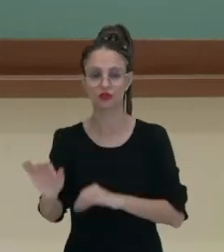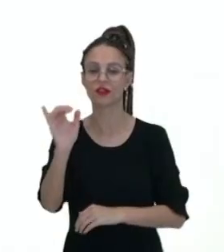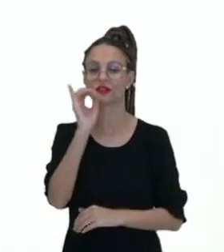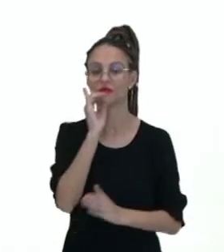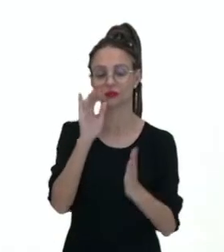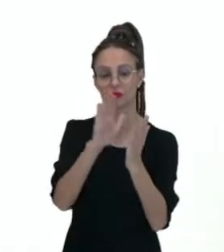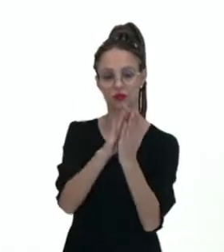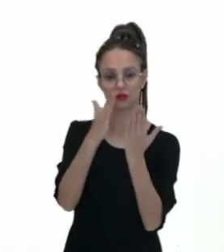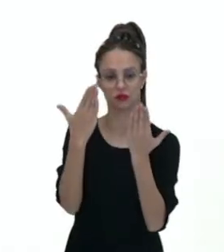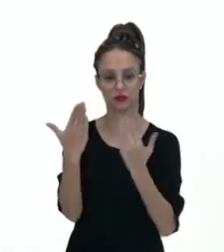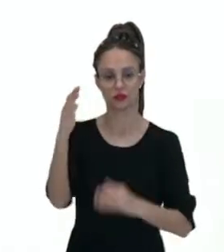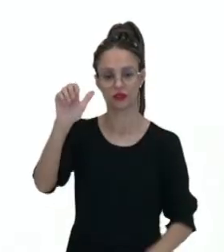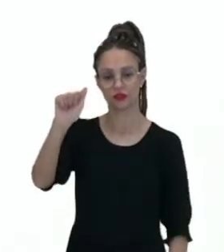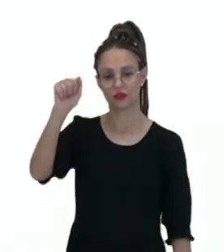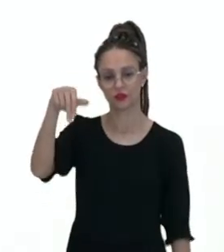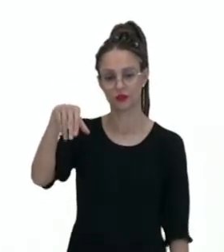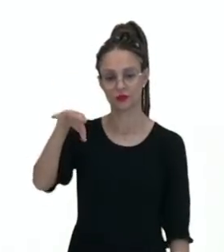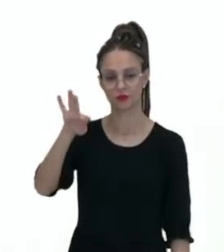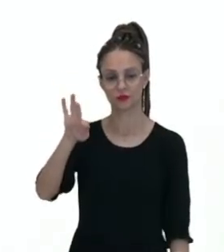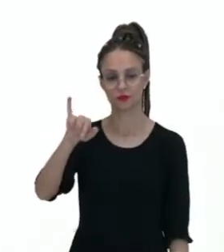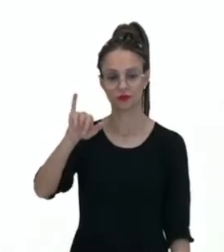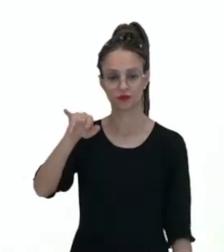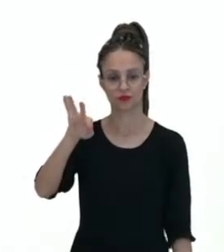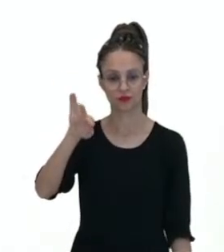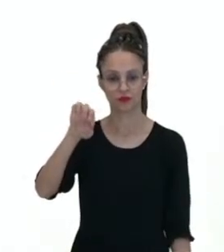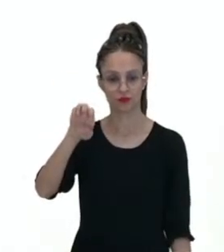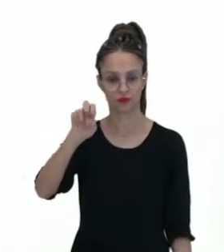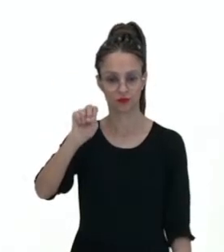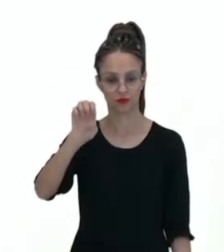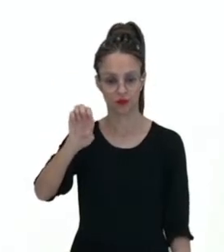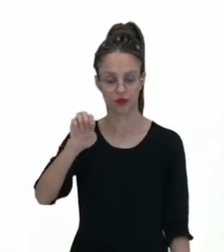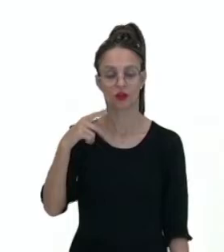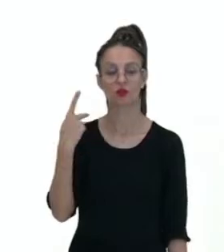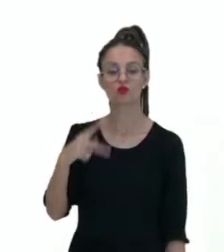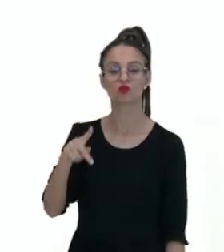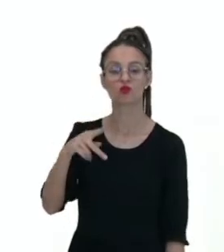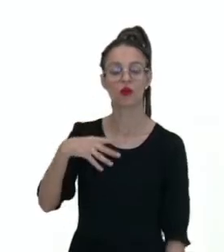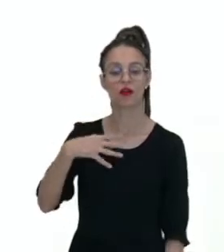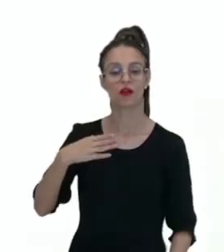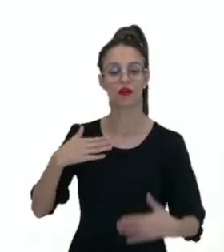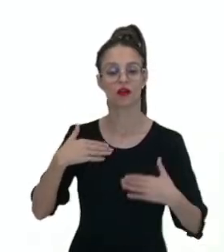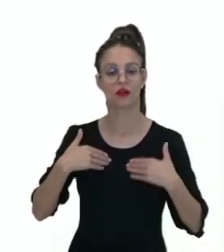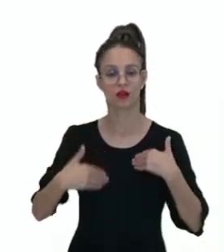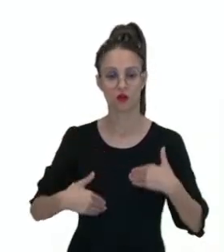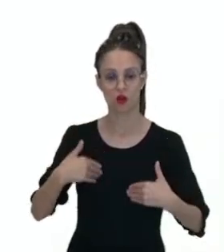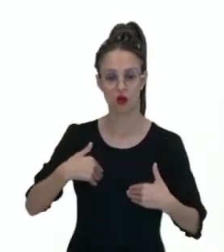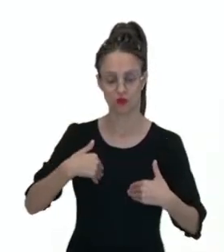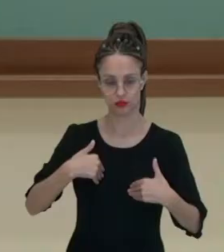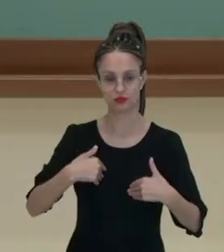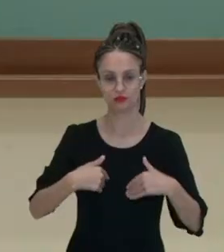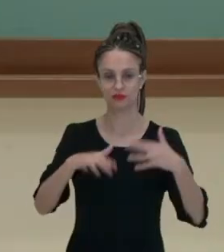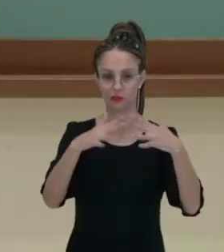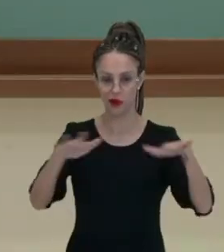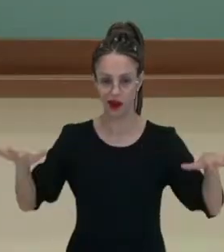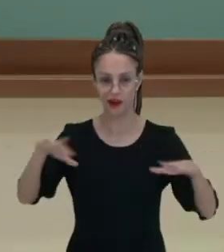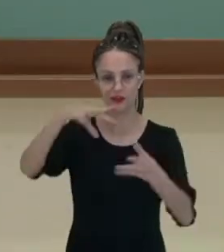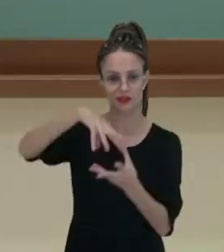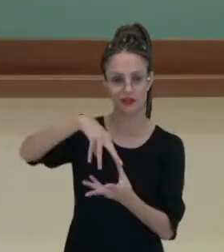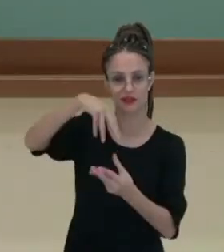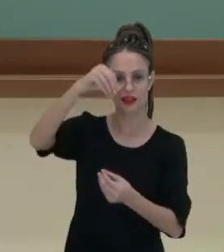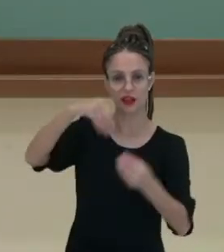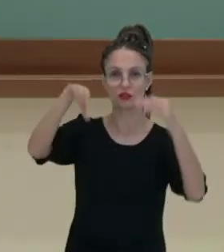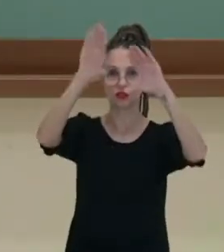da antítese. Ó, sua alma subiu ao céu, seu corpo desceu ao mar. Outra antítese,